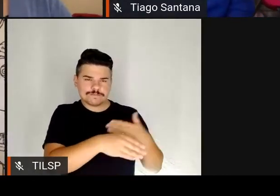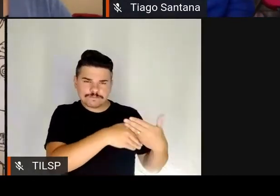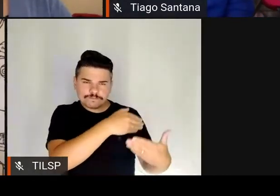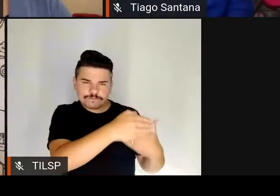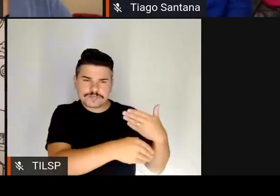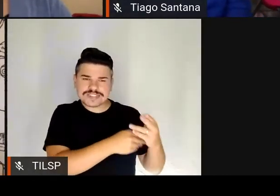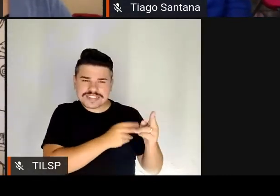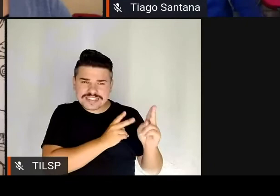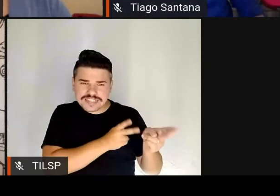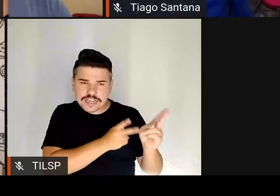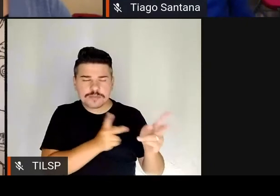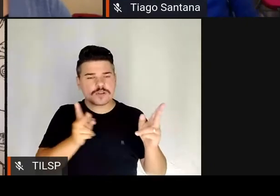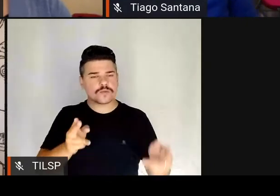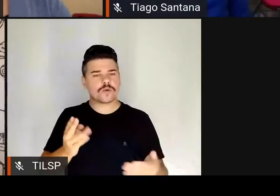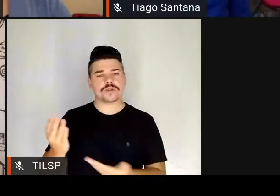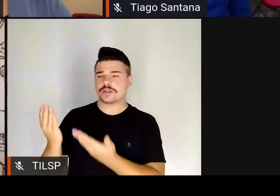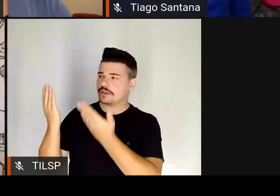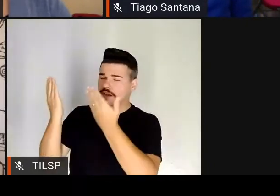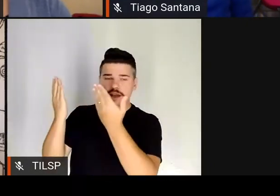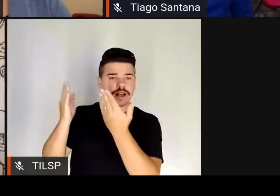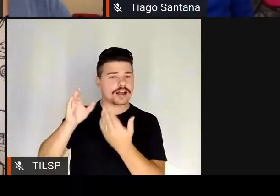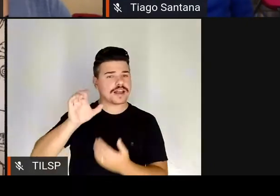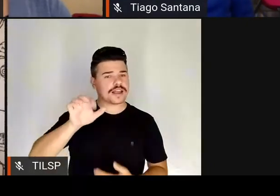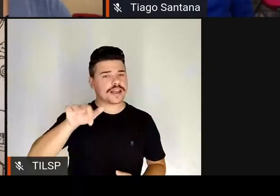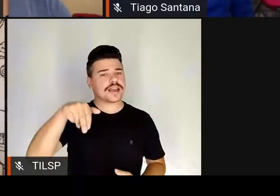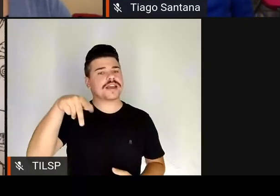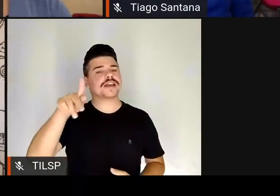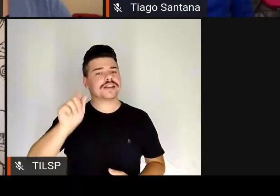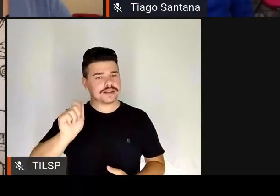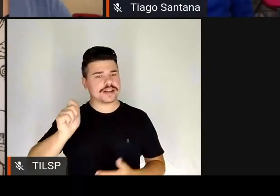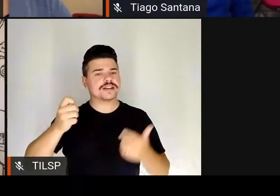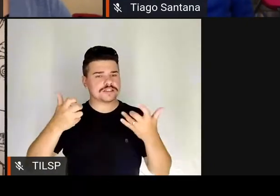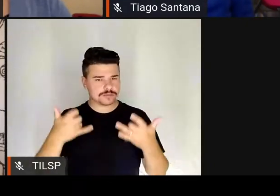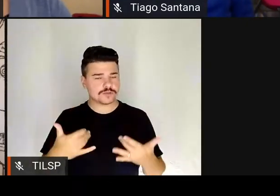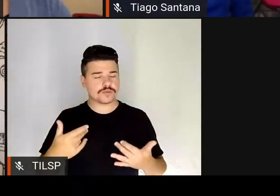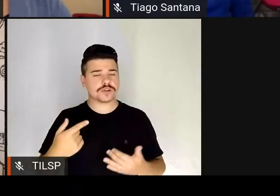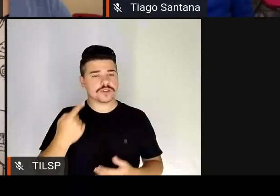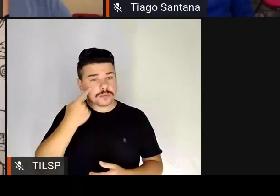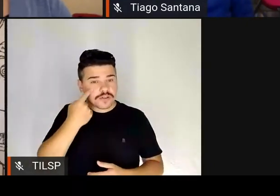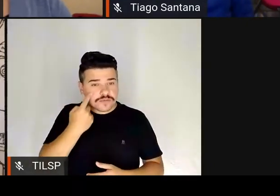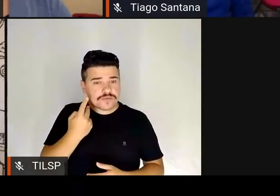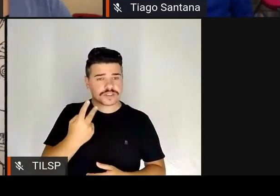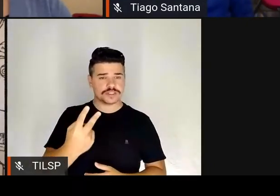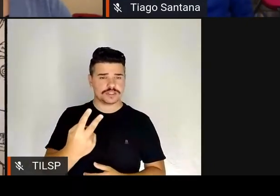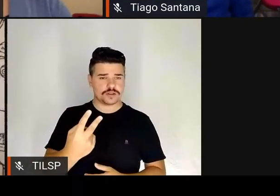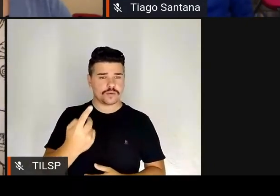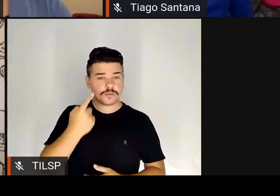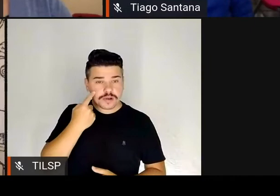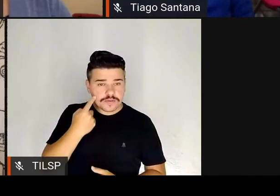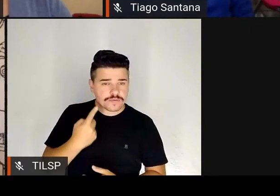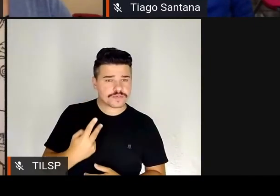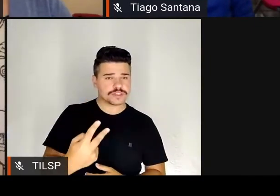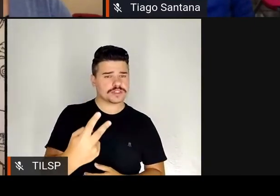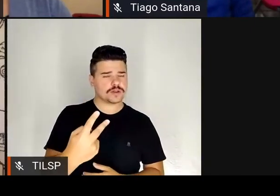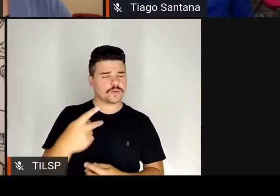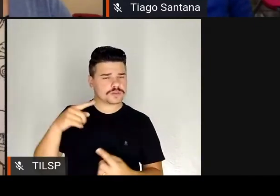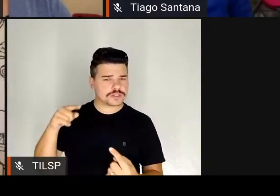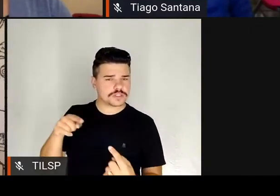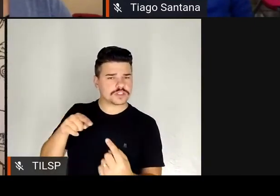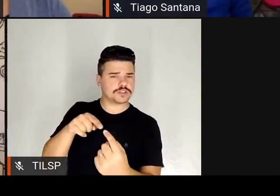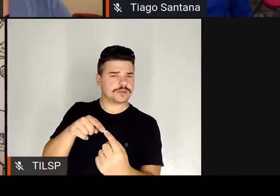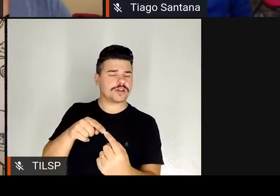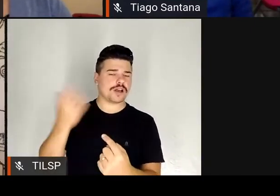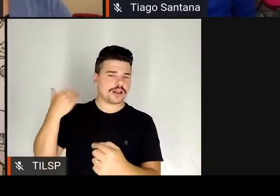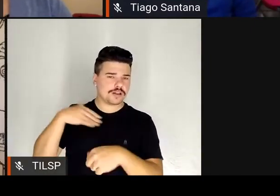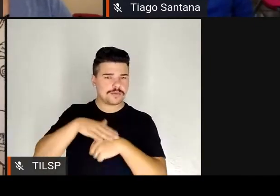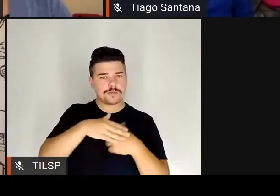a Érica definiu como uma certa visão, né, que vai estar associada a esse sentido, quer dizer, humanista naquele momento, né?